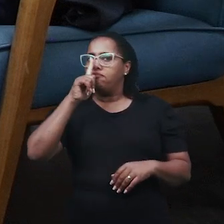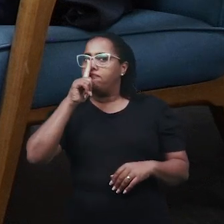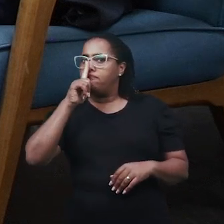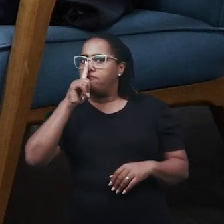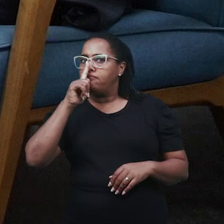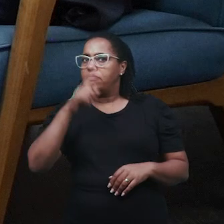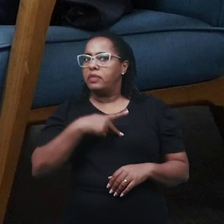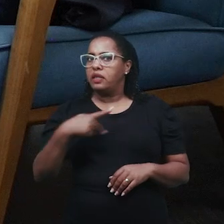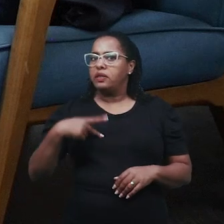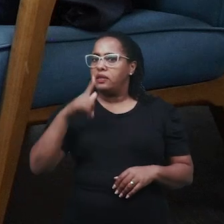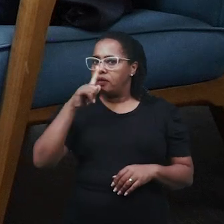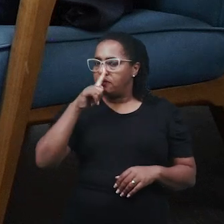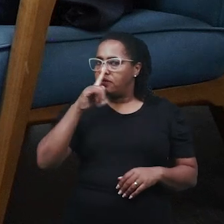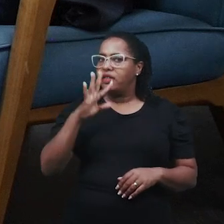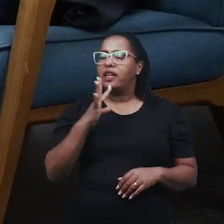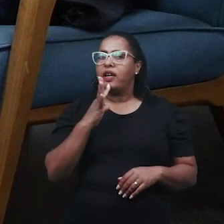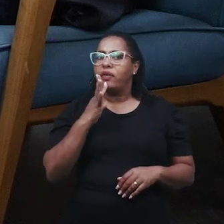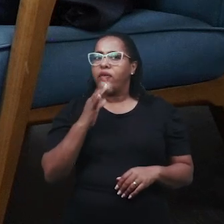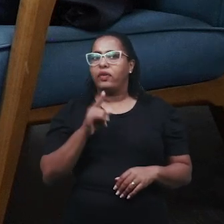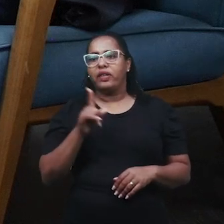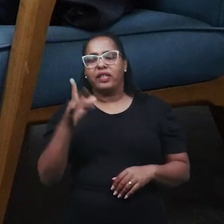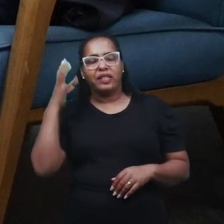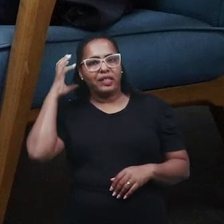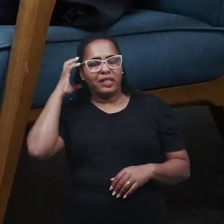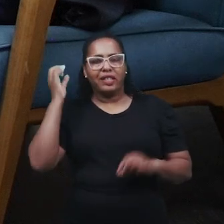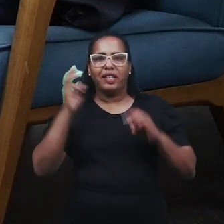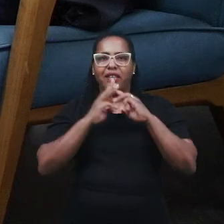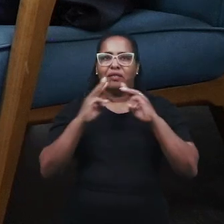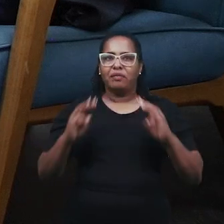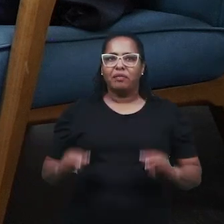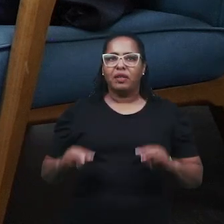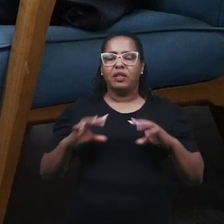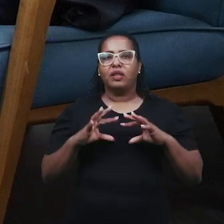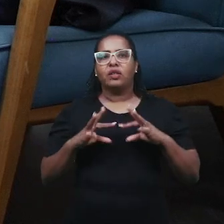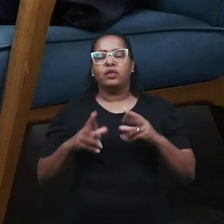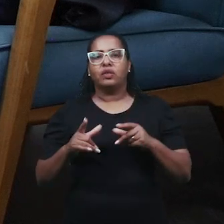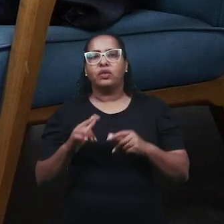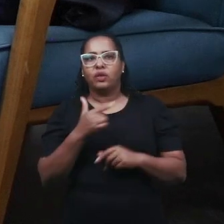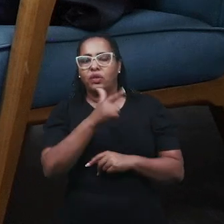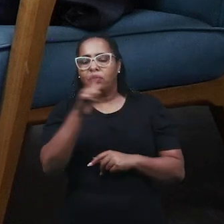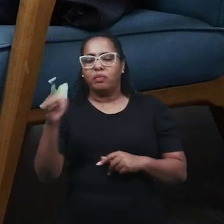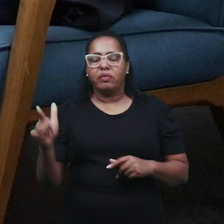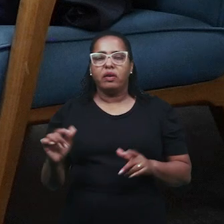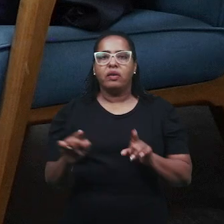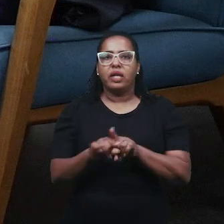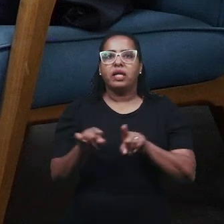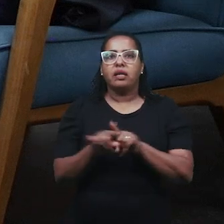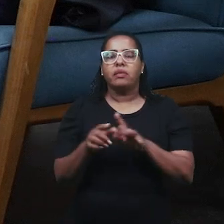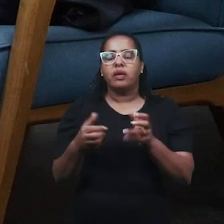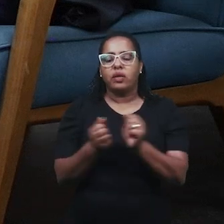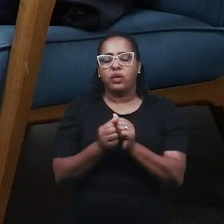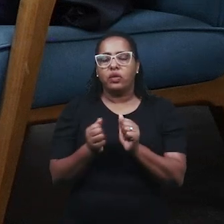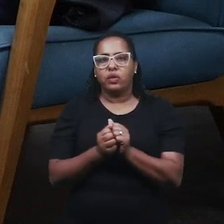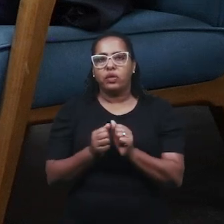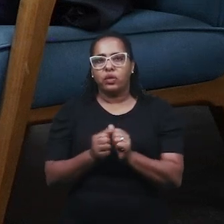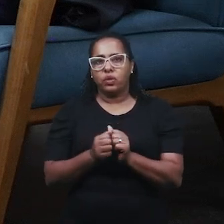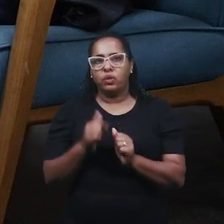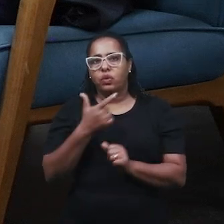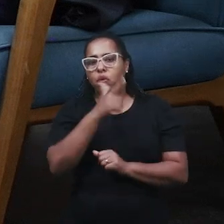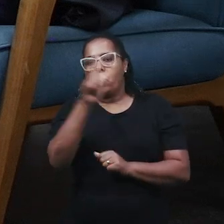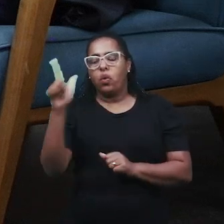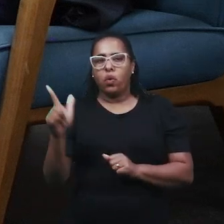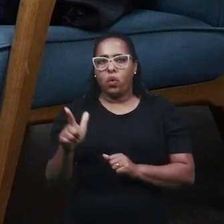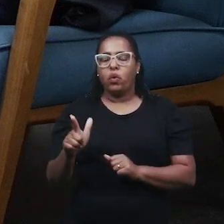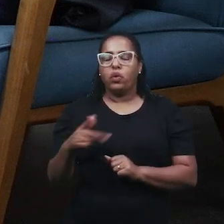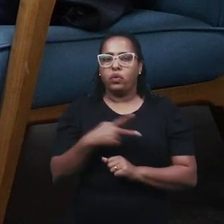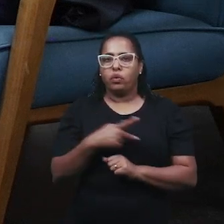muito conhecido na Rádio Manaim e pelos nossos irmãos, também junto ao pastor Gerson Belucci,